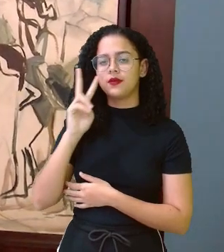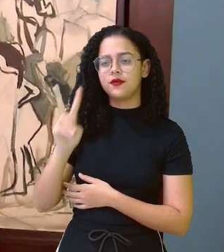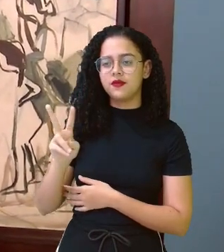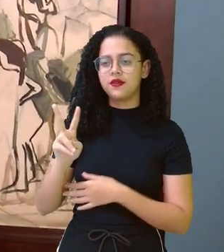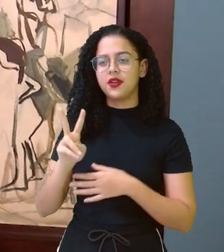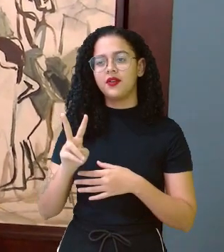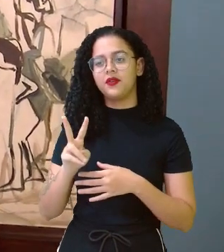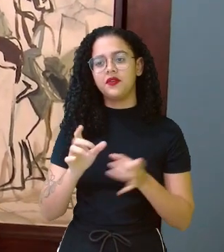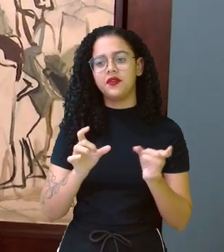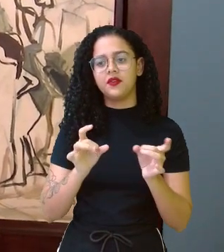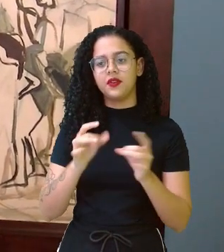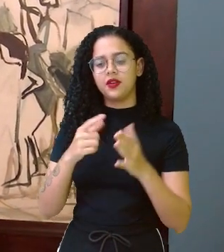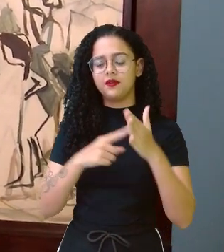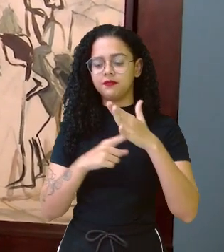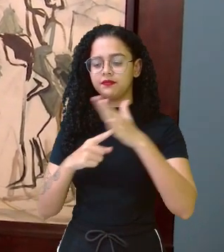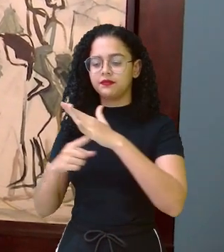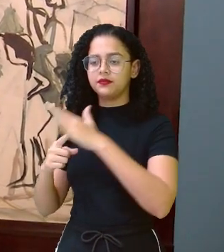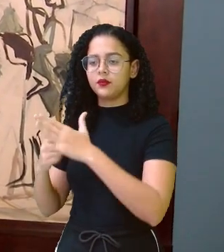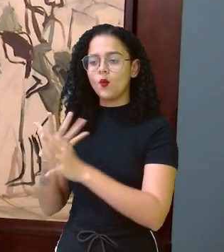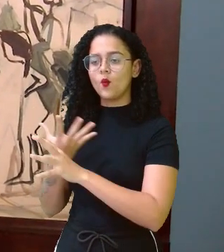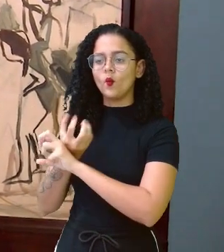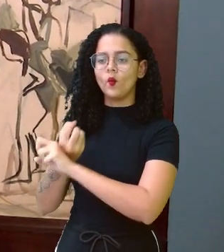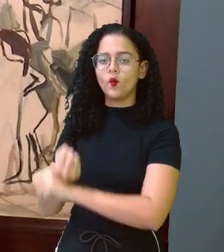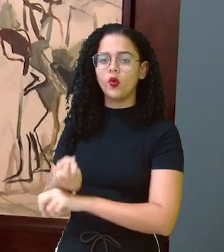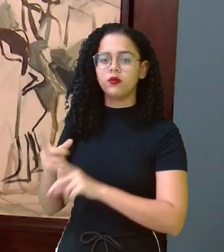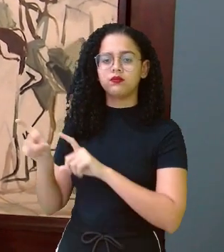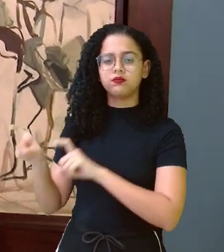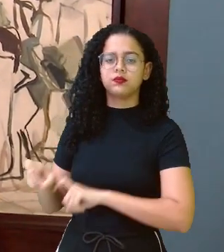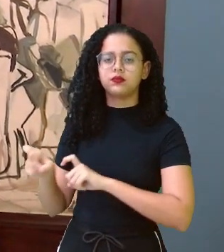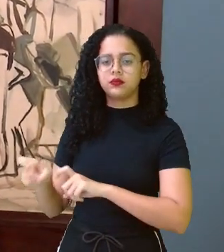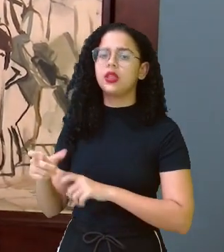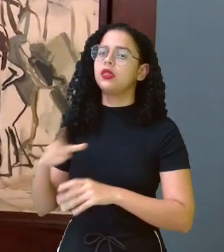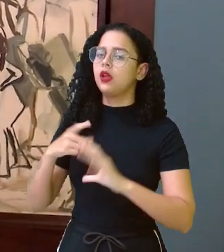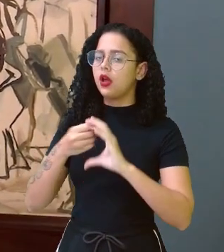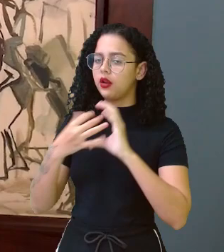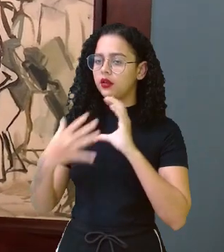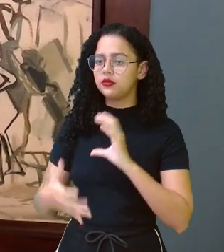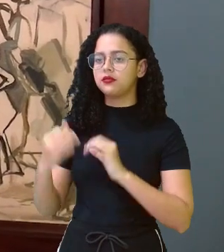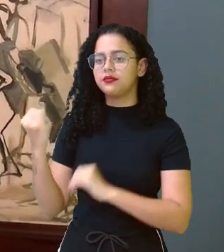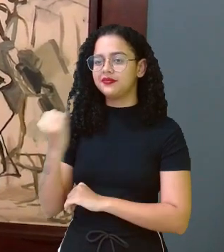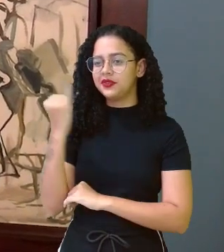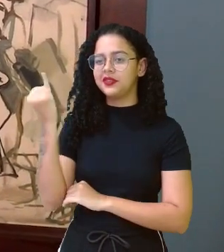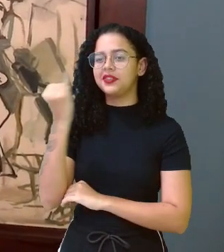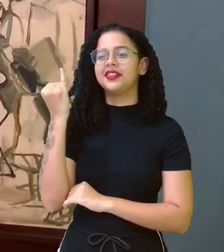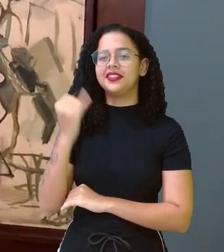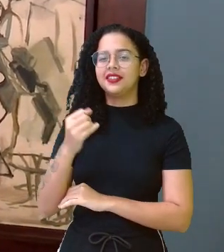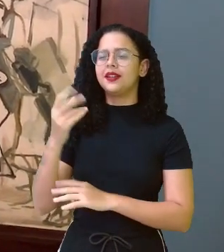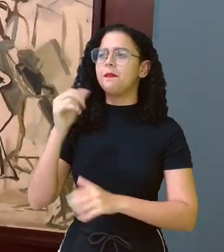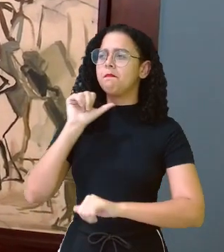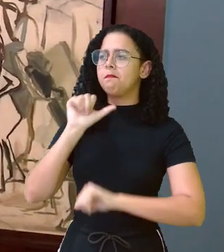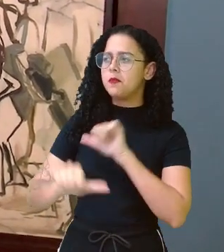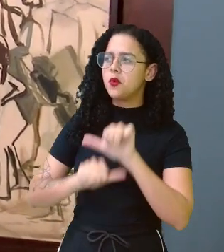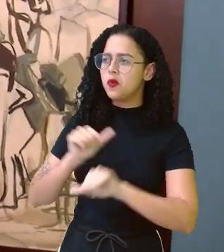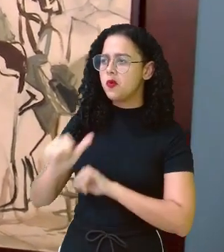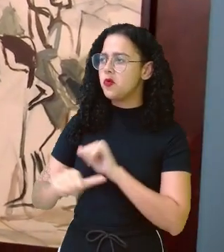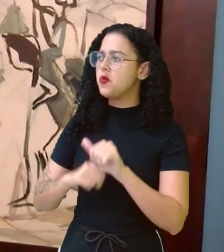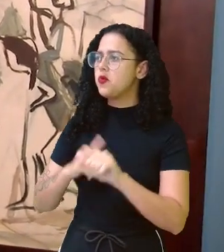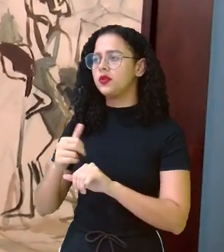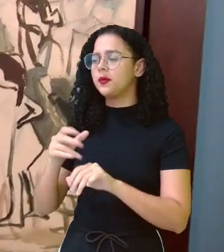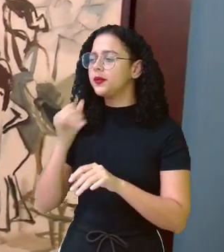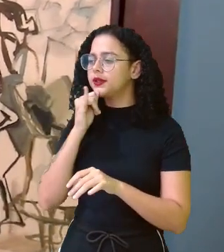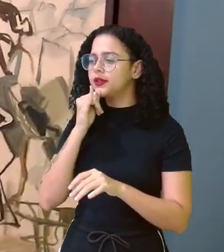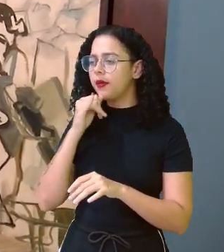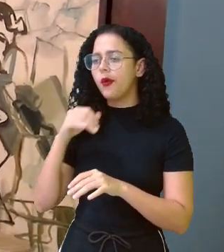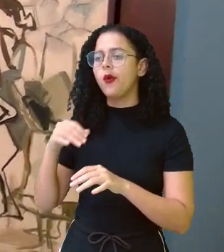no sertão, elas têm uma característica também muito interessante. E aí a reprodução, você veja, ele já muda, vamos dizer assim, a lente, sai do